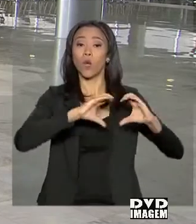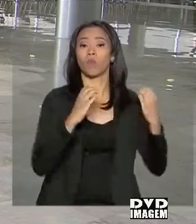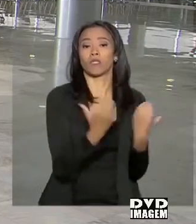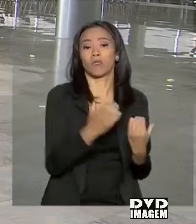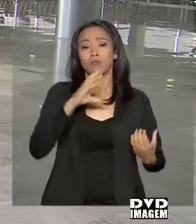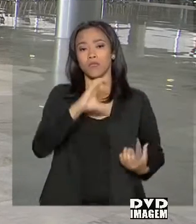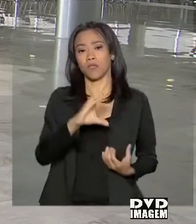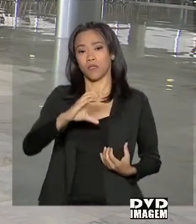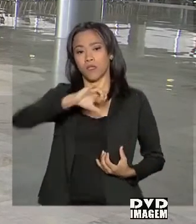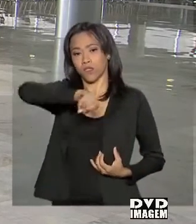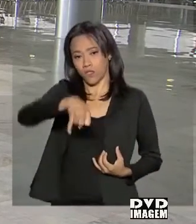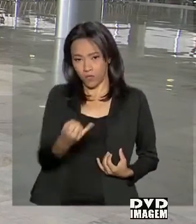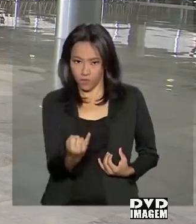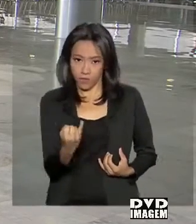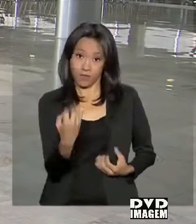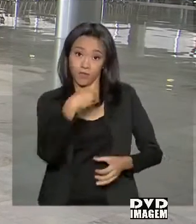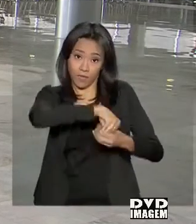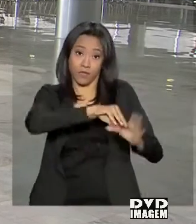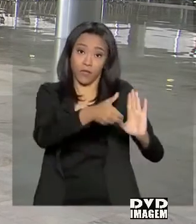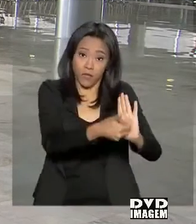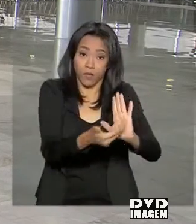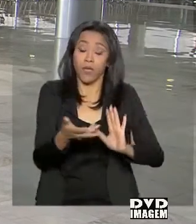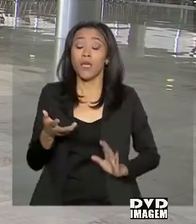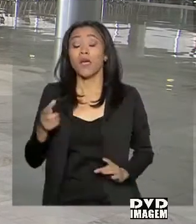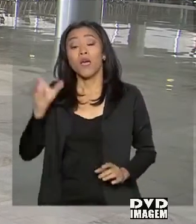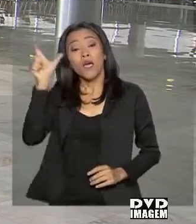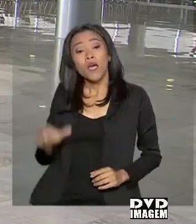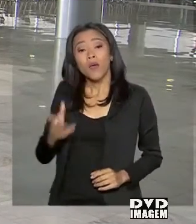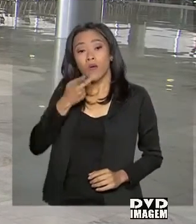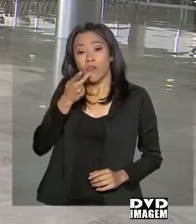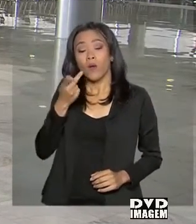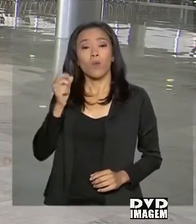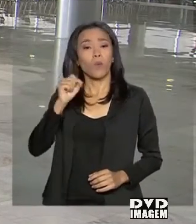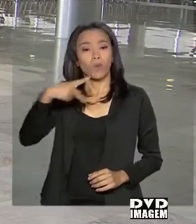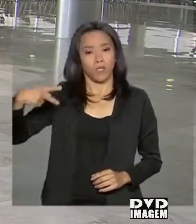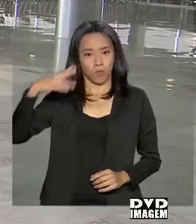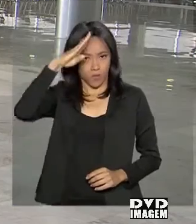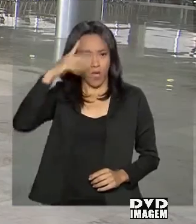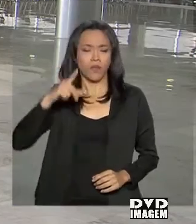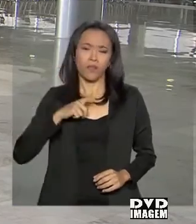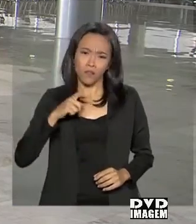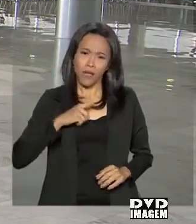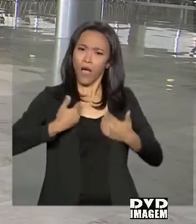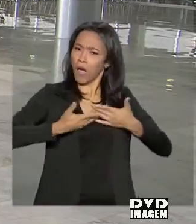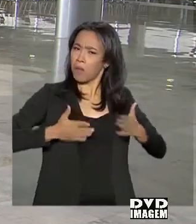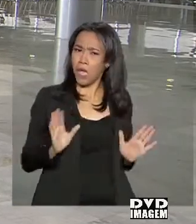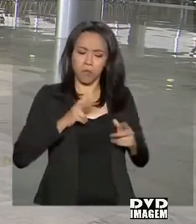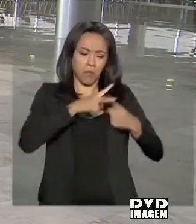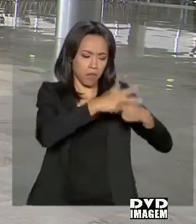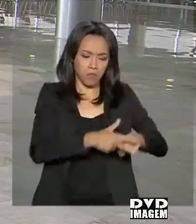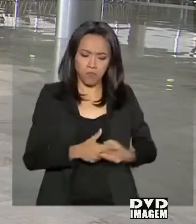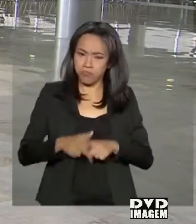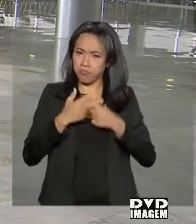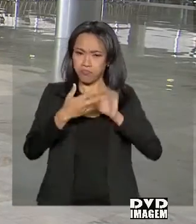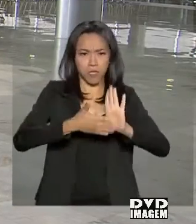dos Deputados. Ele disse que o governo está aberto para mudanças na proposta. Vamos